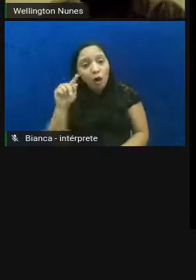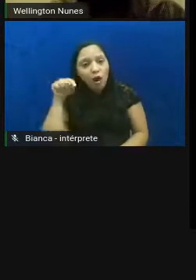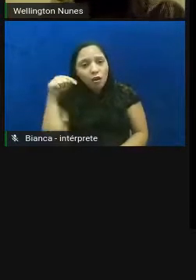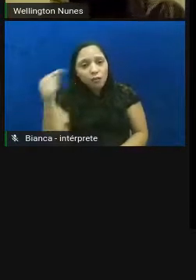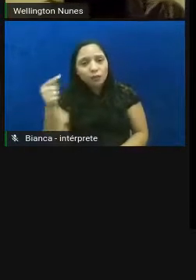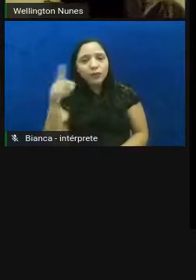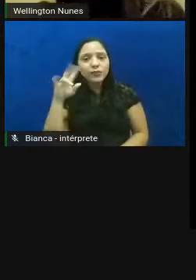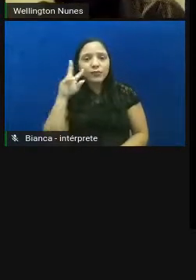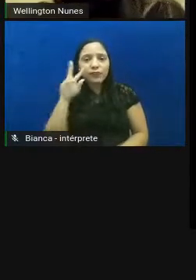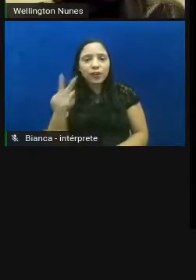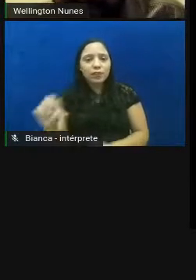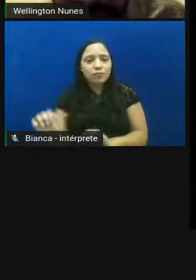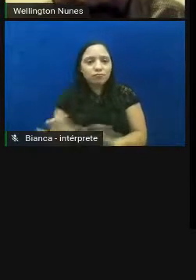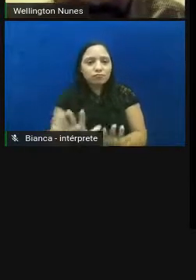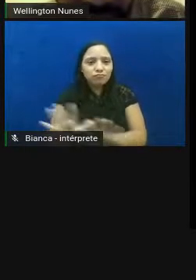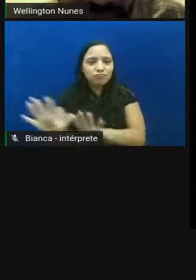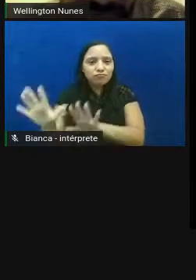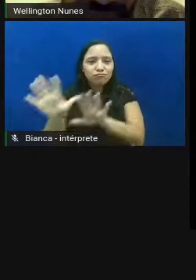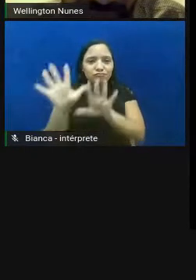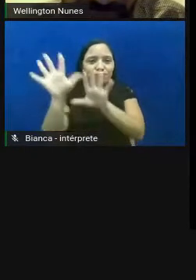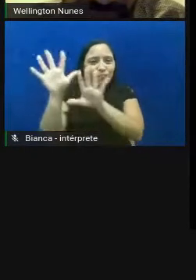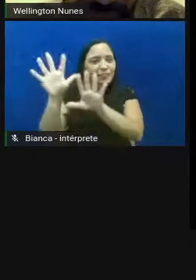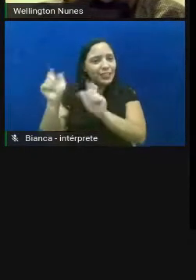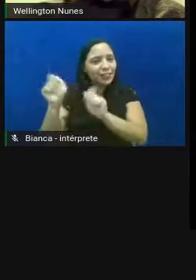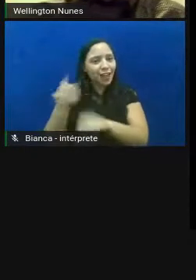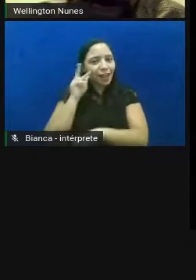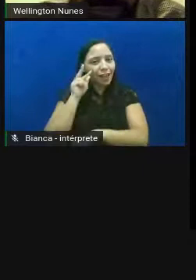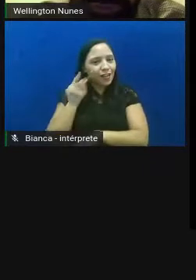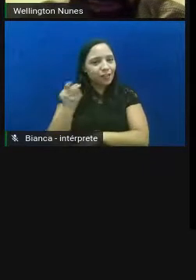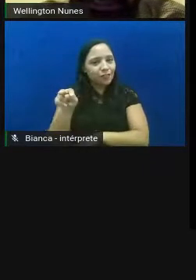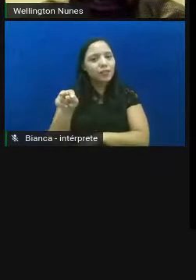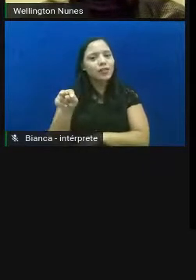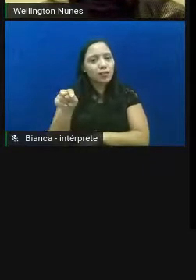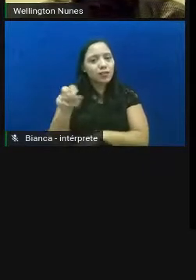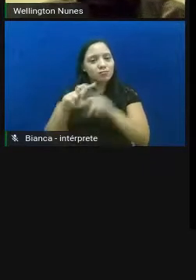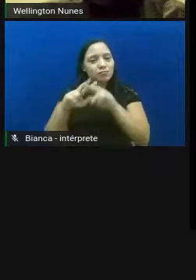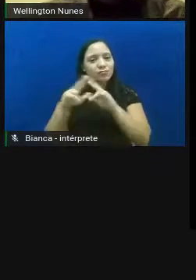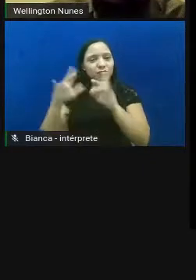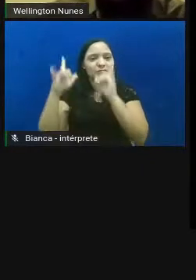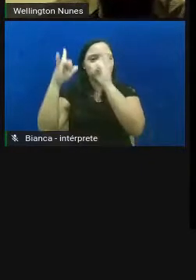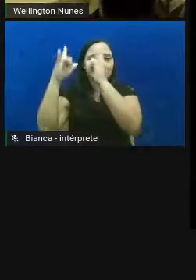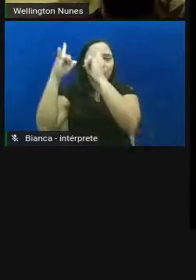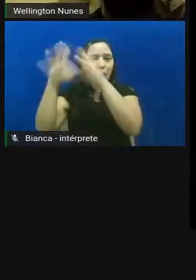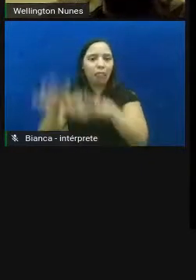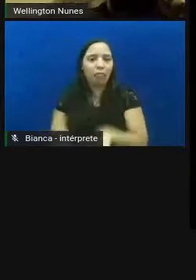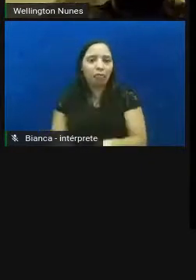consegue enxergar até a poeira ainda da queda do World Trade Center.